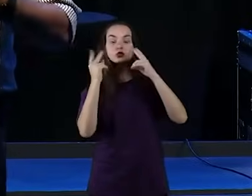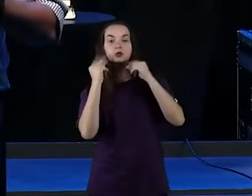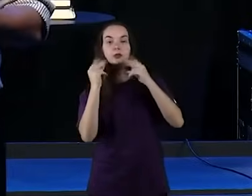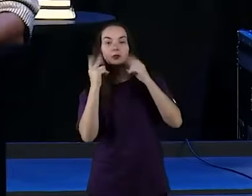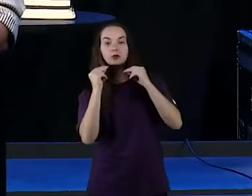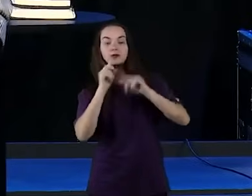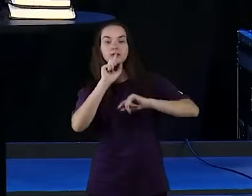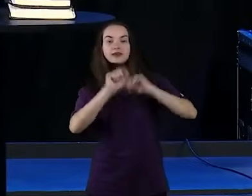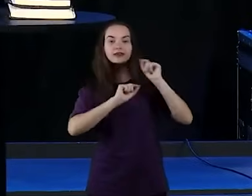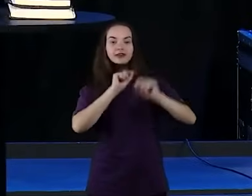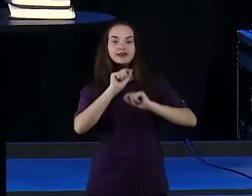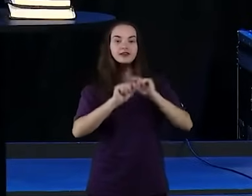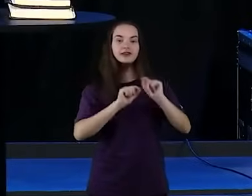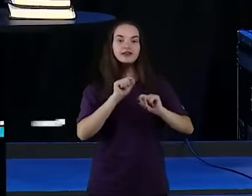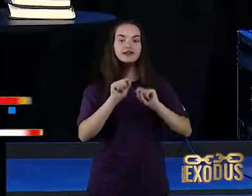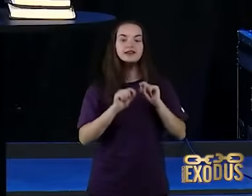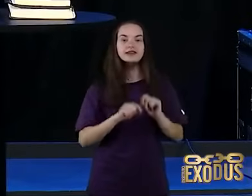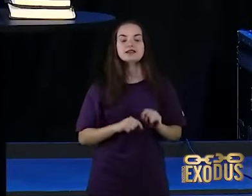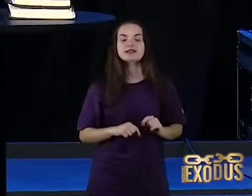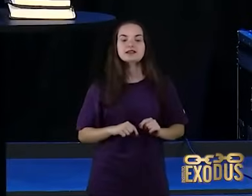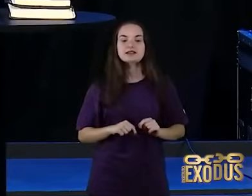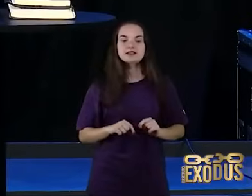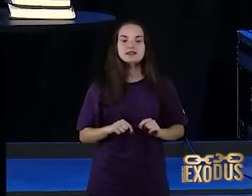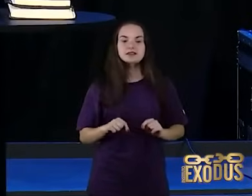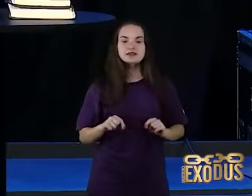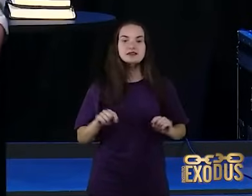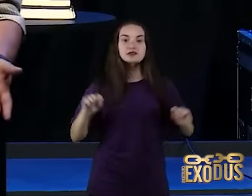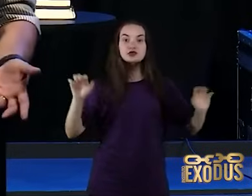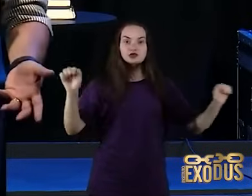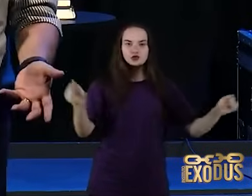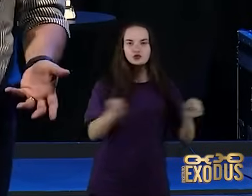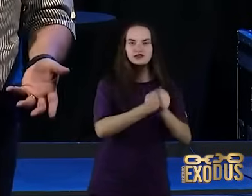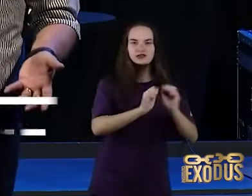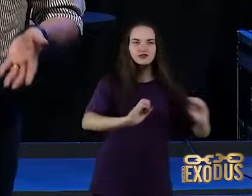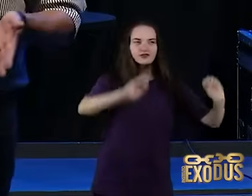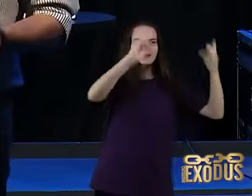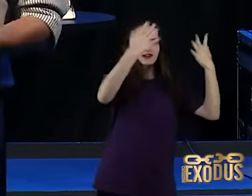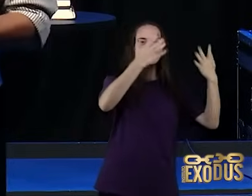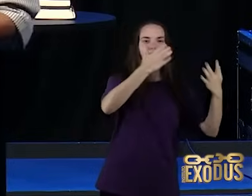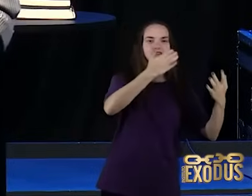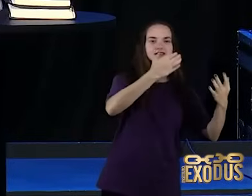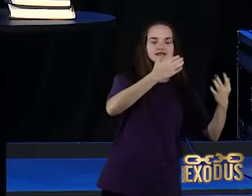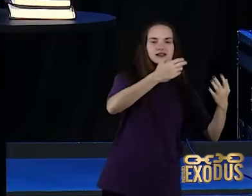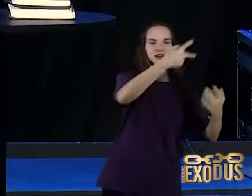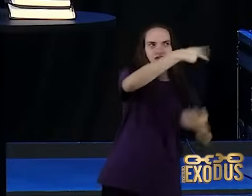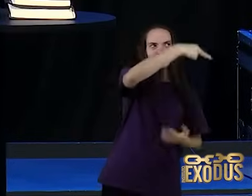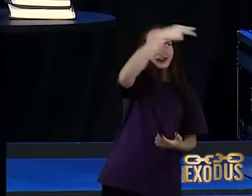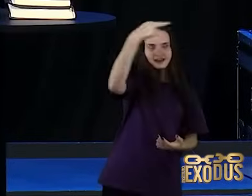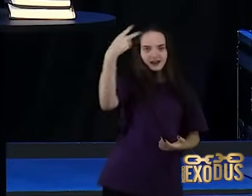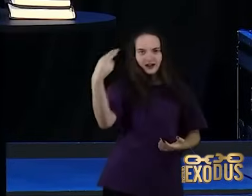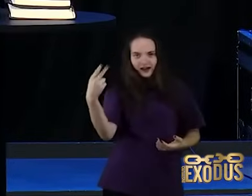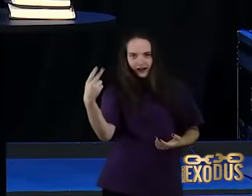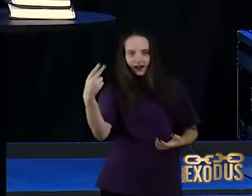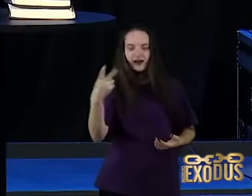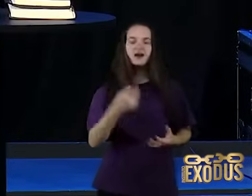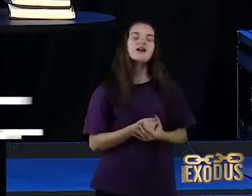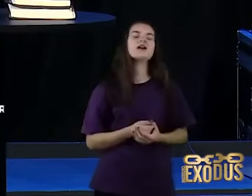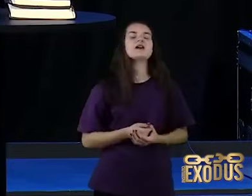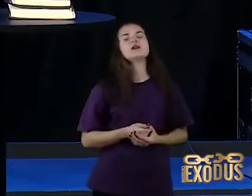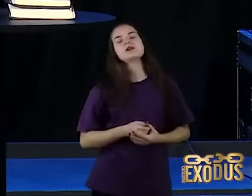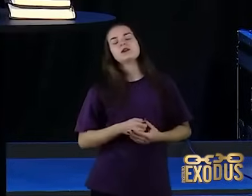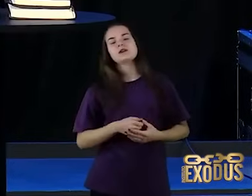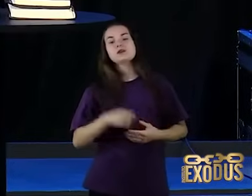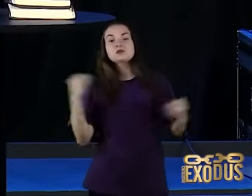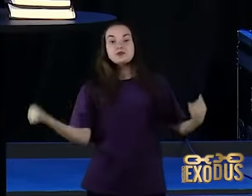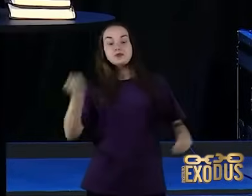novo e que se junta com as festas de Natal que é uma festa importante dentro de um país que é cristão